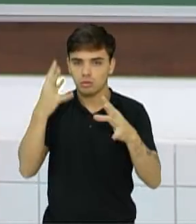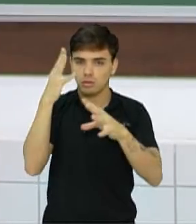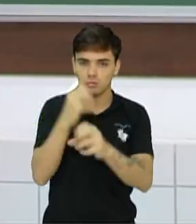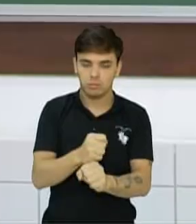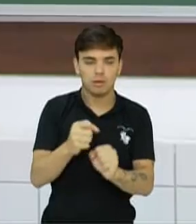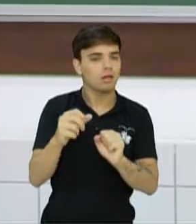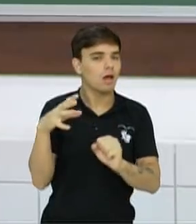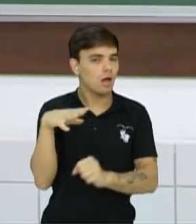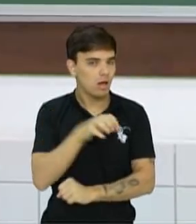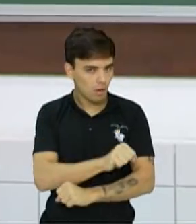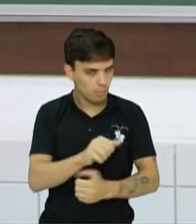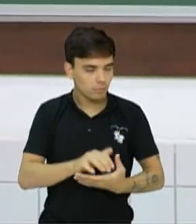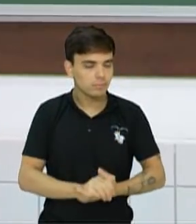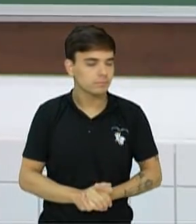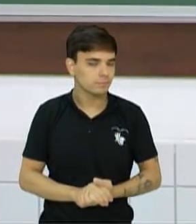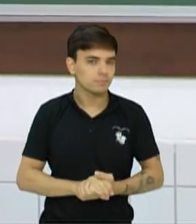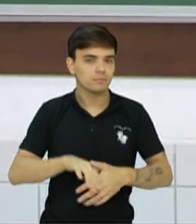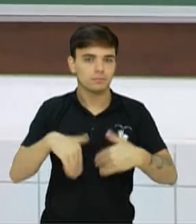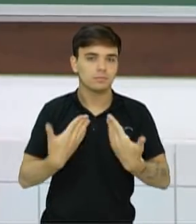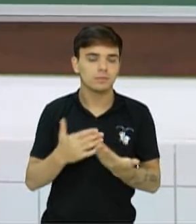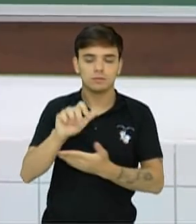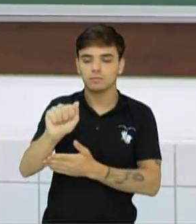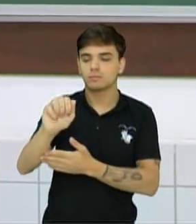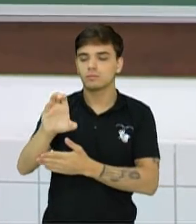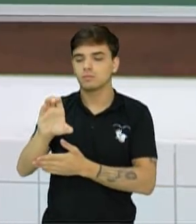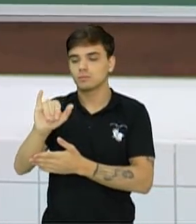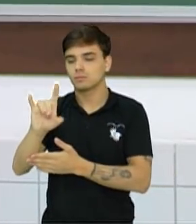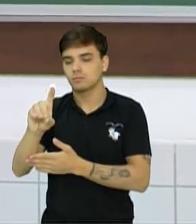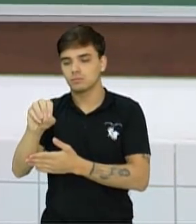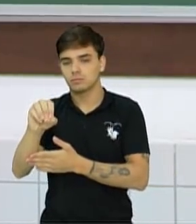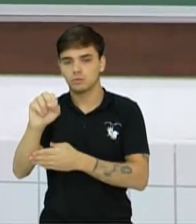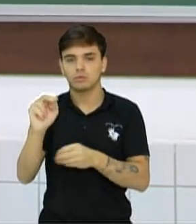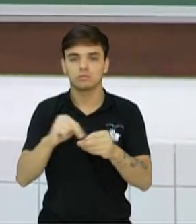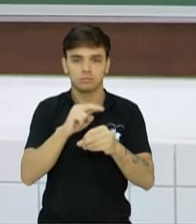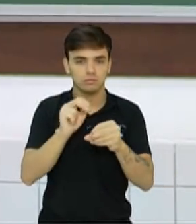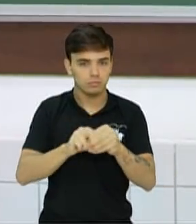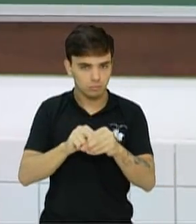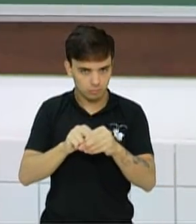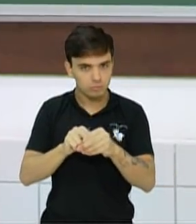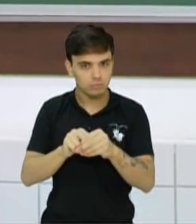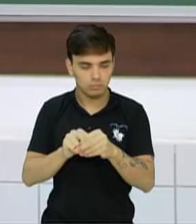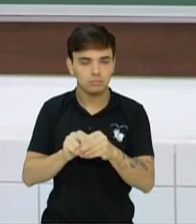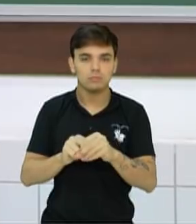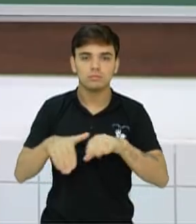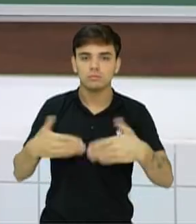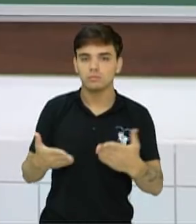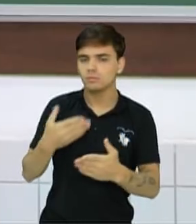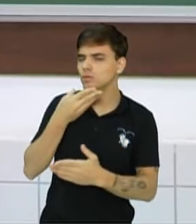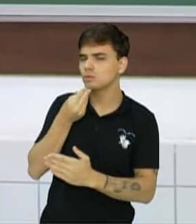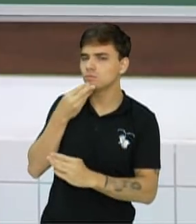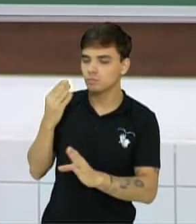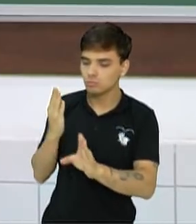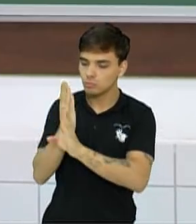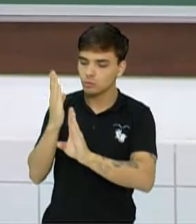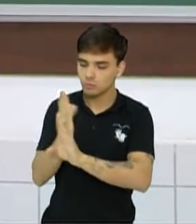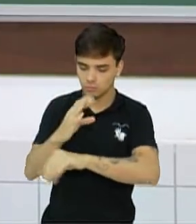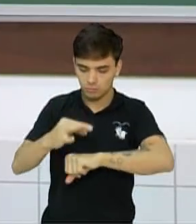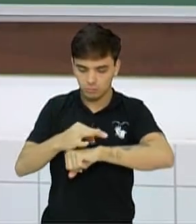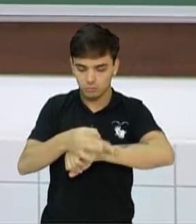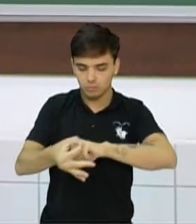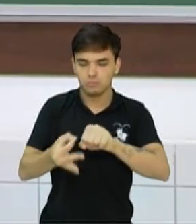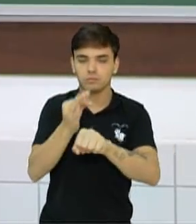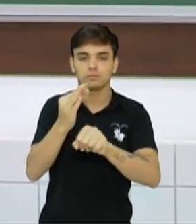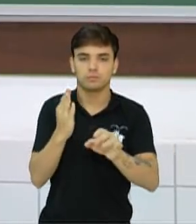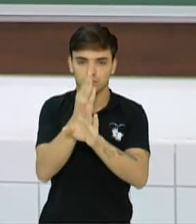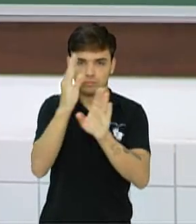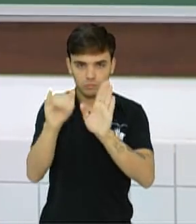isso. Ácidos nucleicos, primeiro eu quero dizer para vocês que quando o homem estava identificando a célula, ele